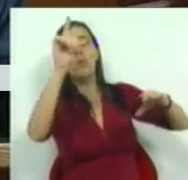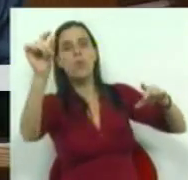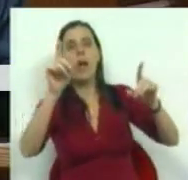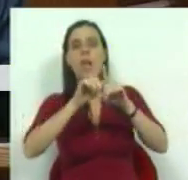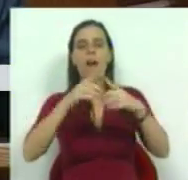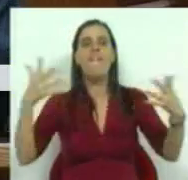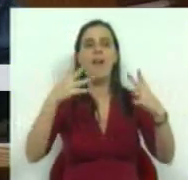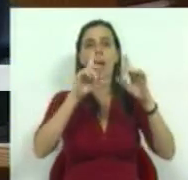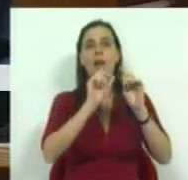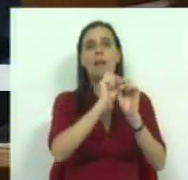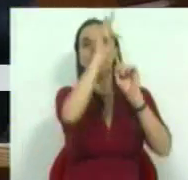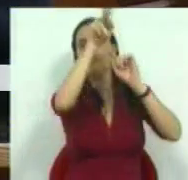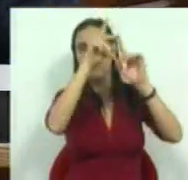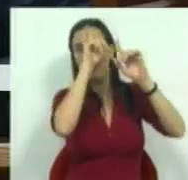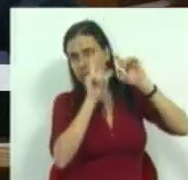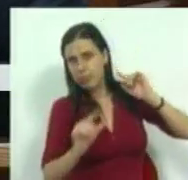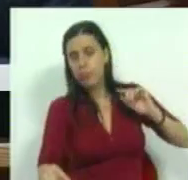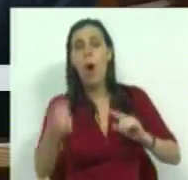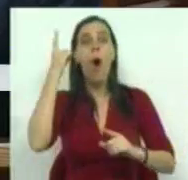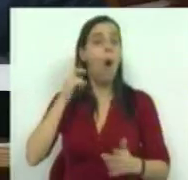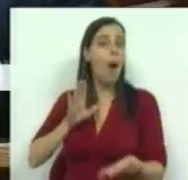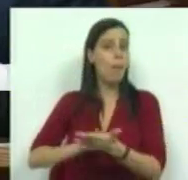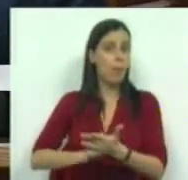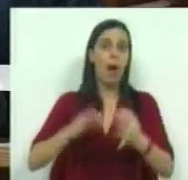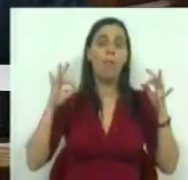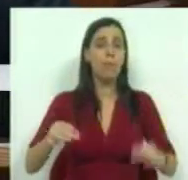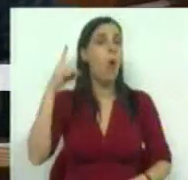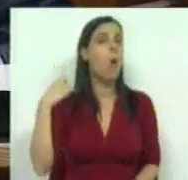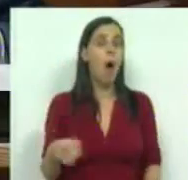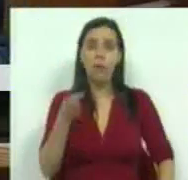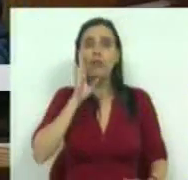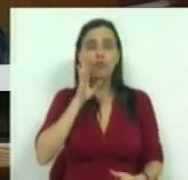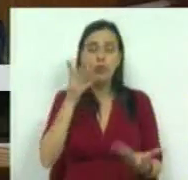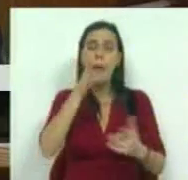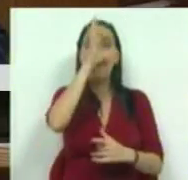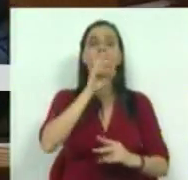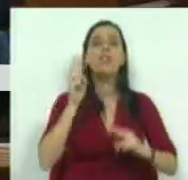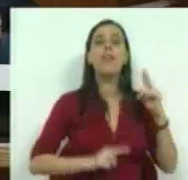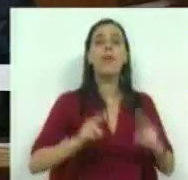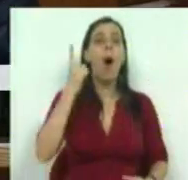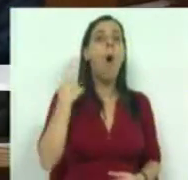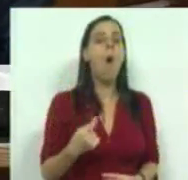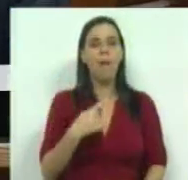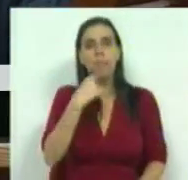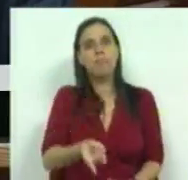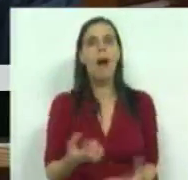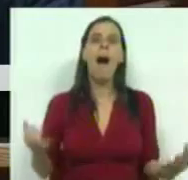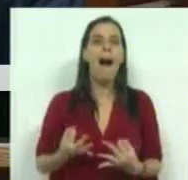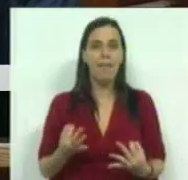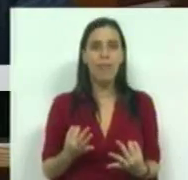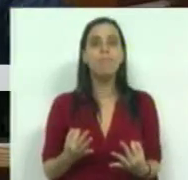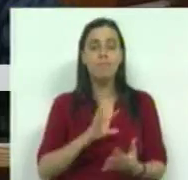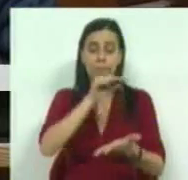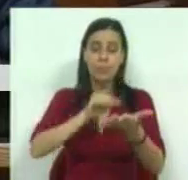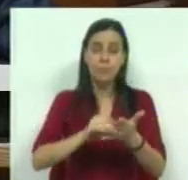no abismo. A derradeira prova tivemos-la ontem aqui mesmo nesta Câmara, quando o Ministro das Finanças reconheceu que depois